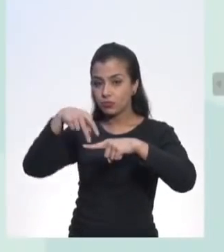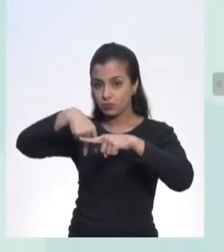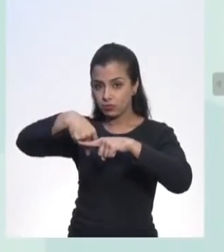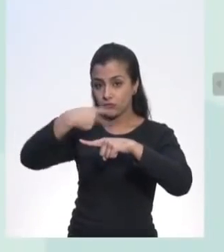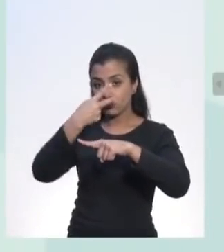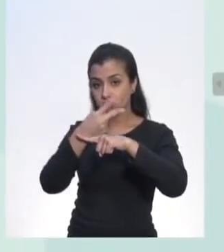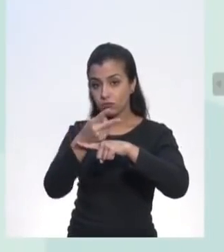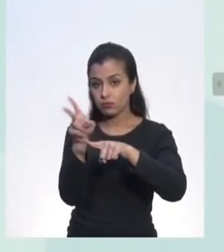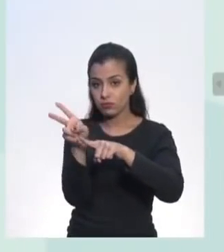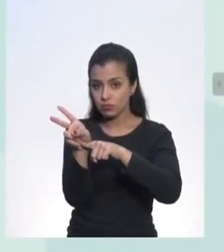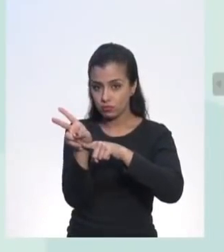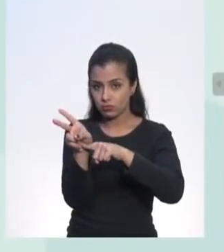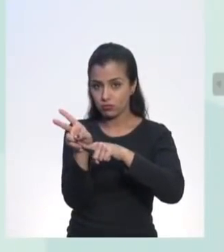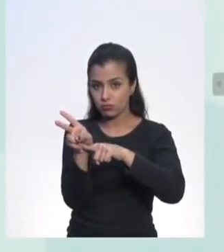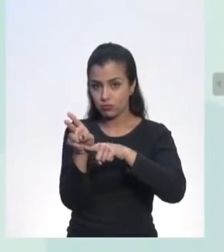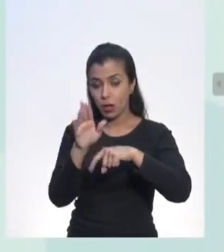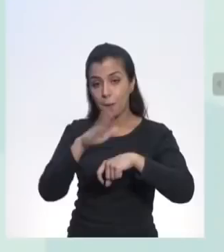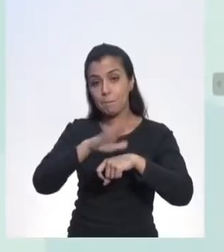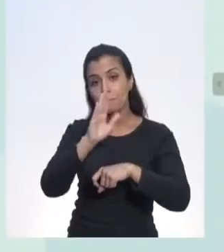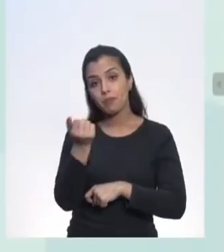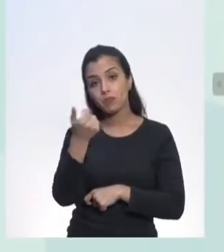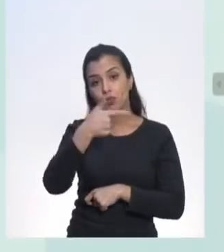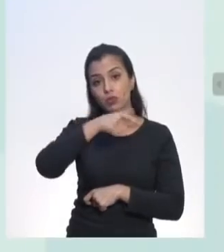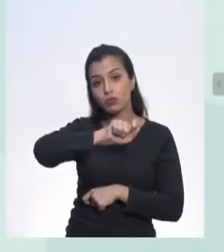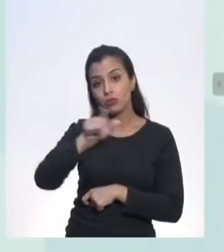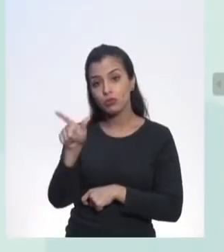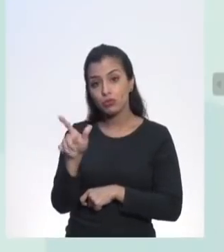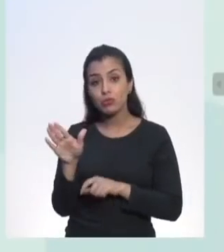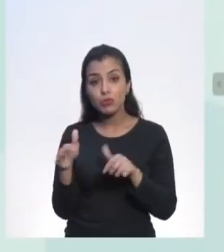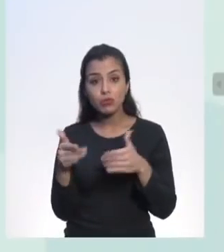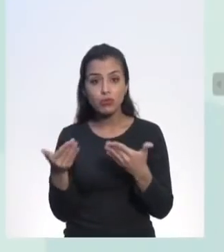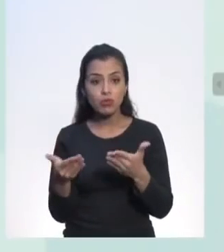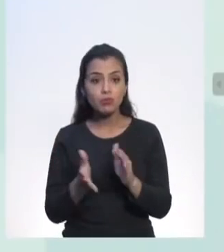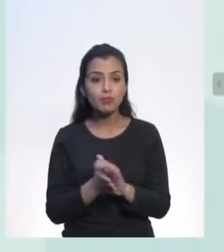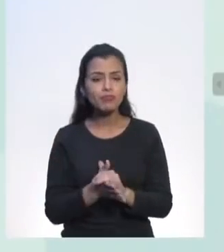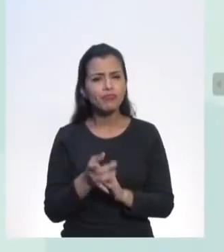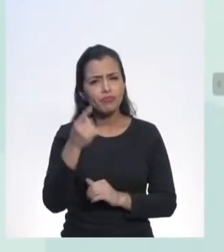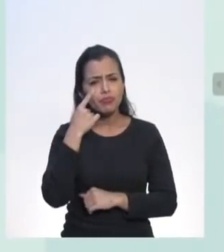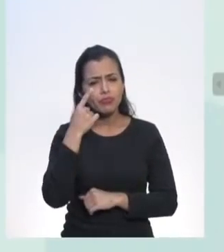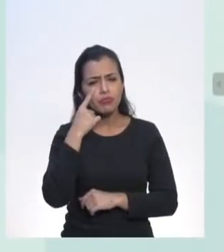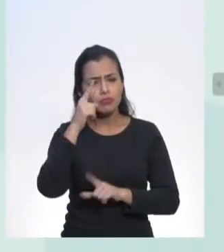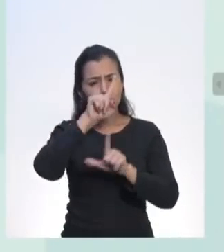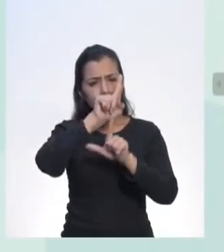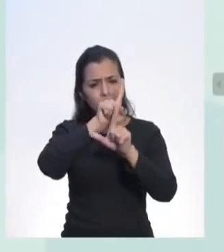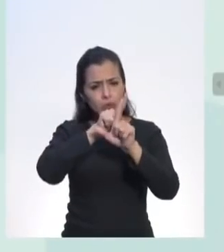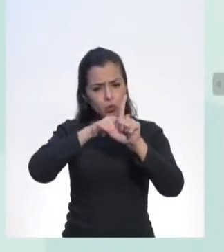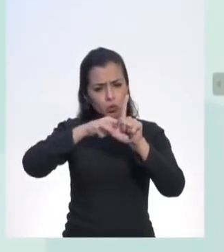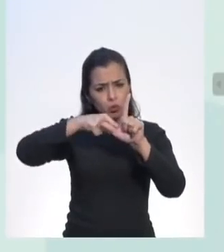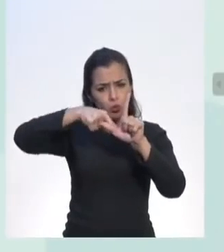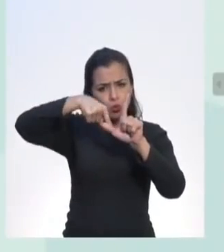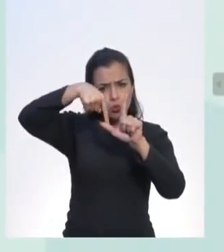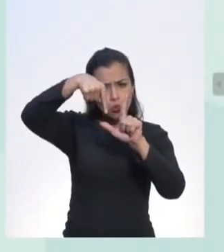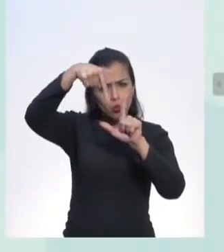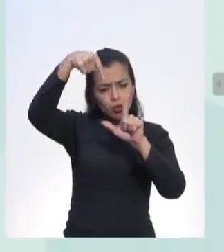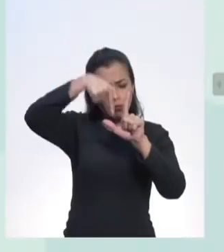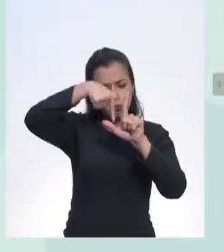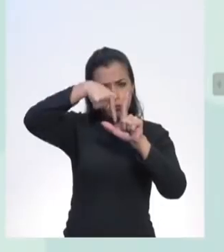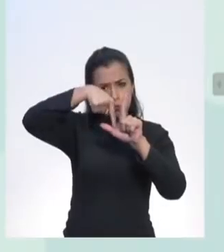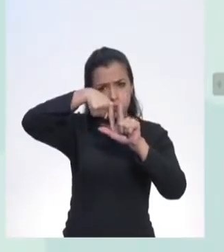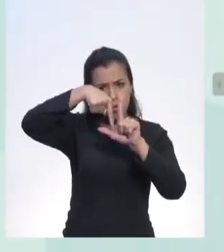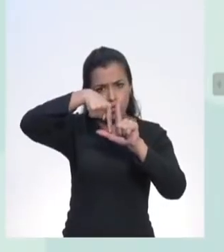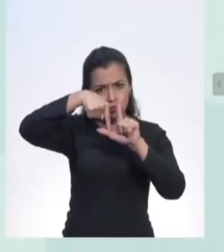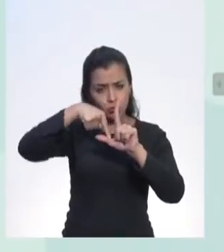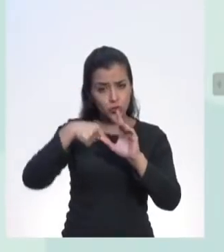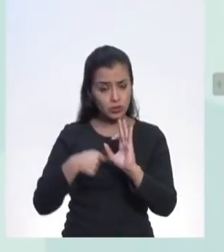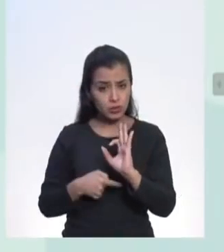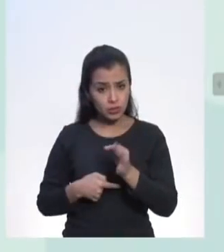mínimo. Pessoal, observa que ele está lá embaixo, lá na curvinha mesmo. Então, se